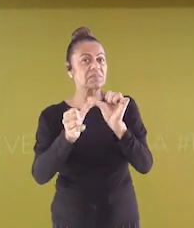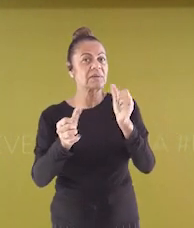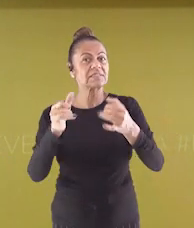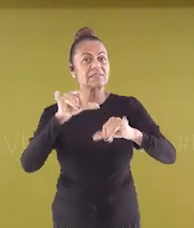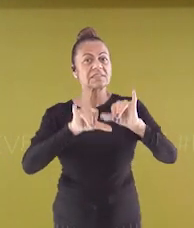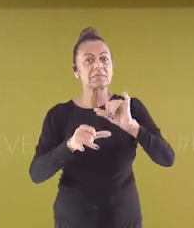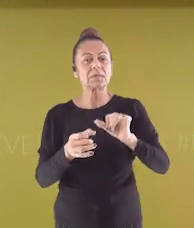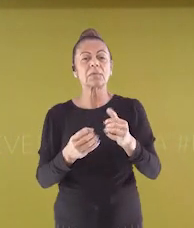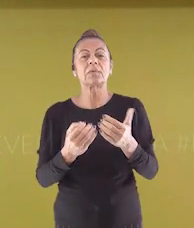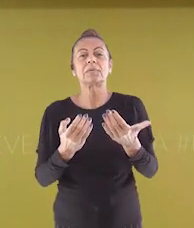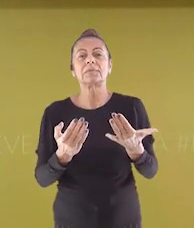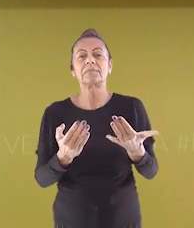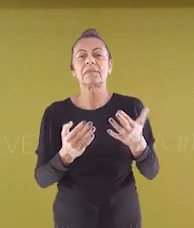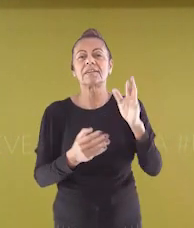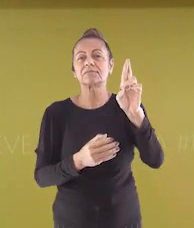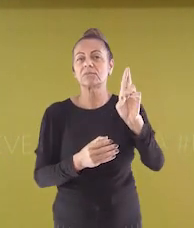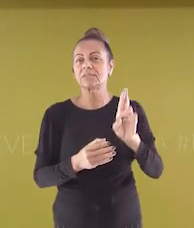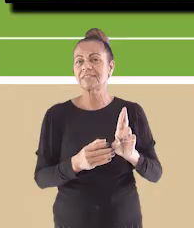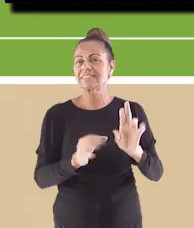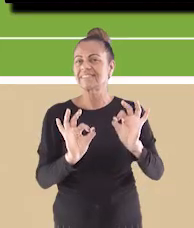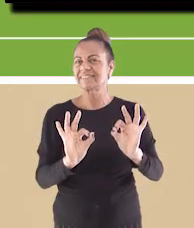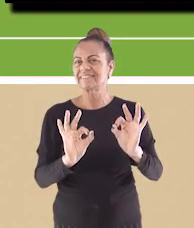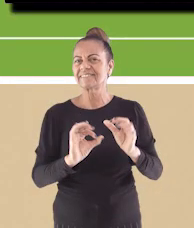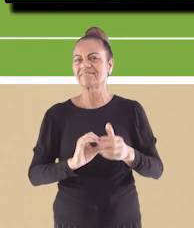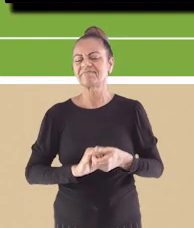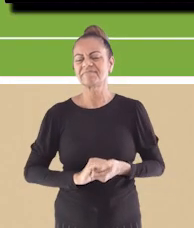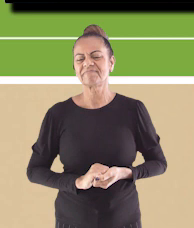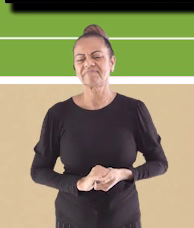formam transformações ou reações químicas?